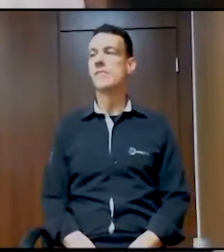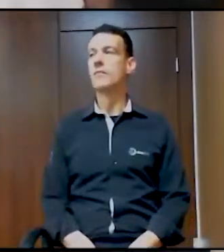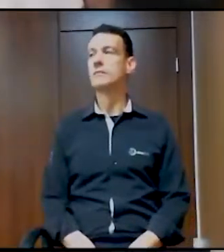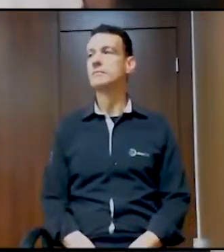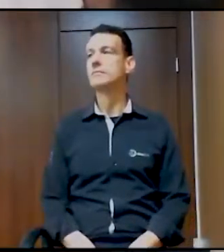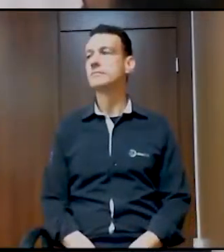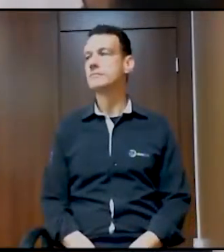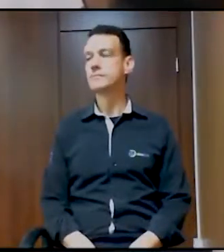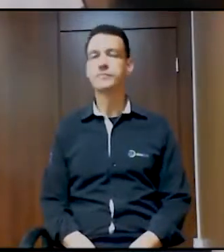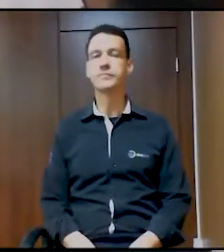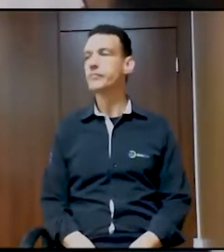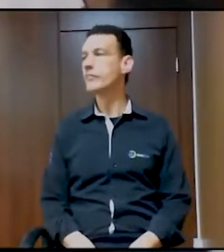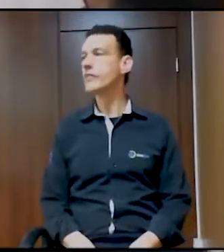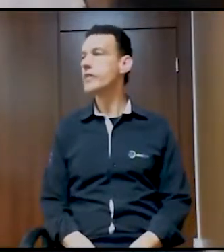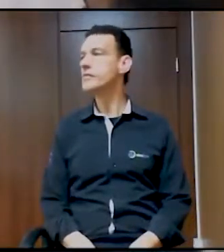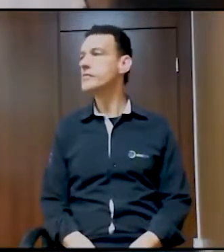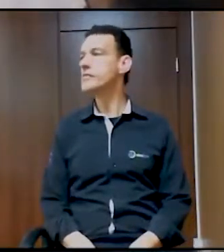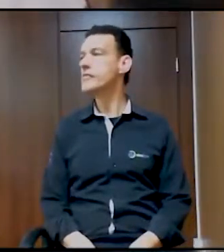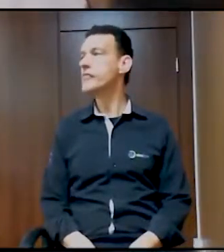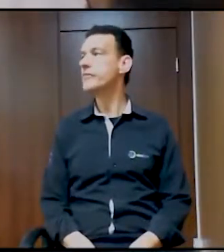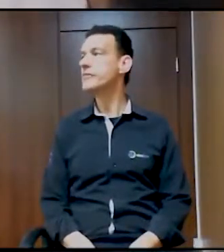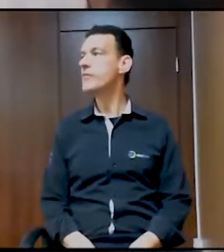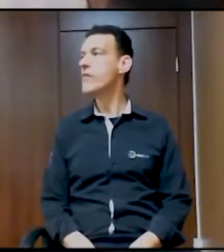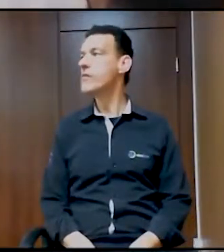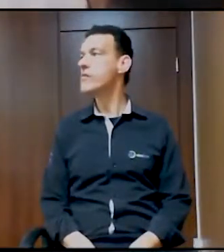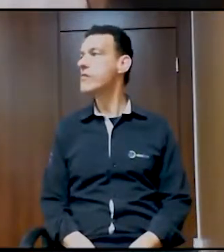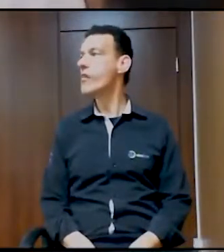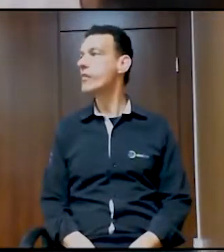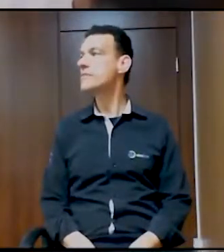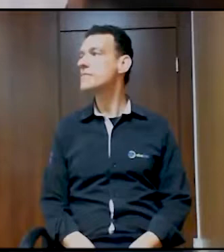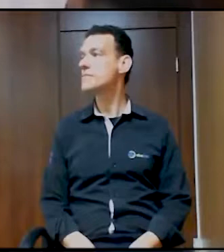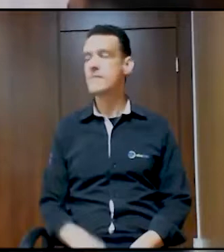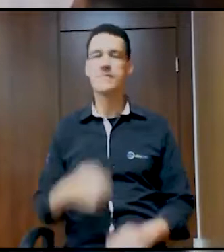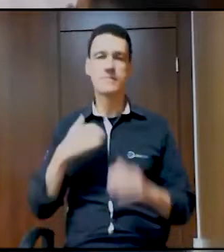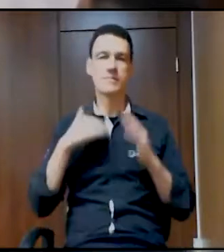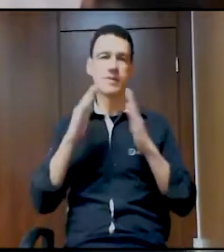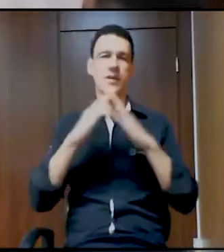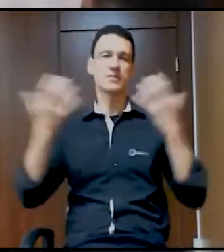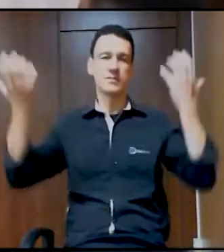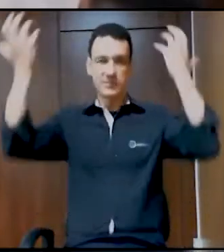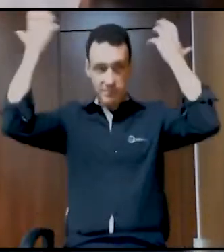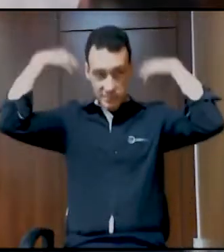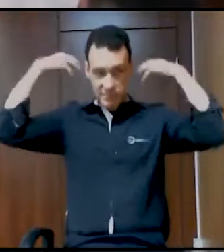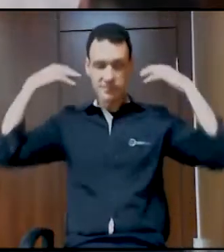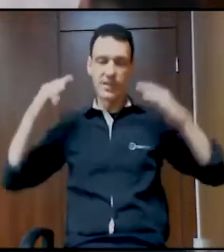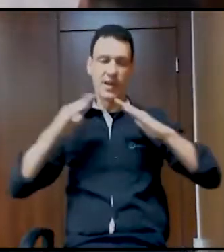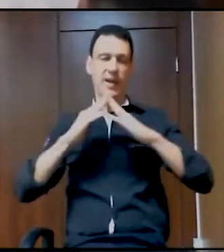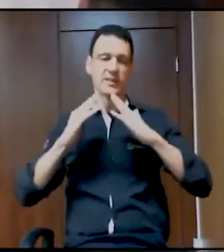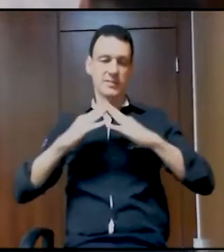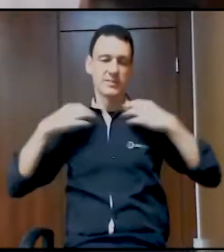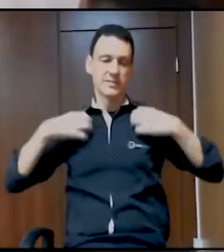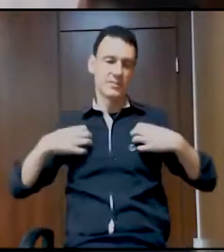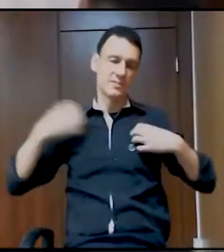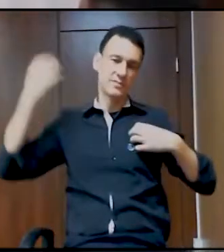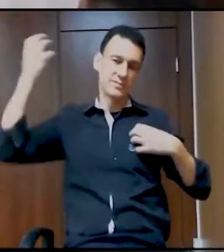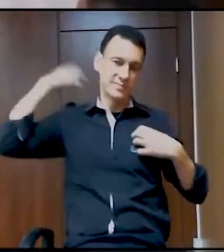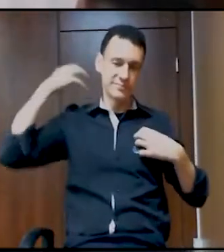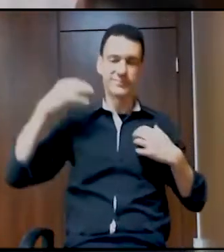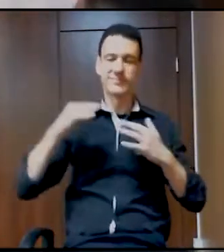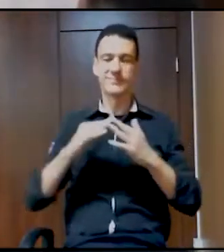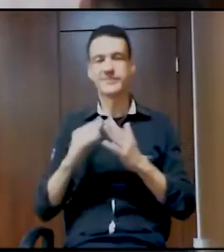Saí aqui com a casa. Ela já anda com a casa nas costas. Isso, o dia todo, pra escola. Denise, pode pegar